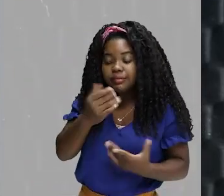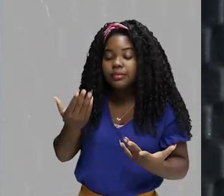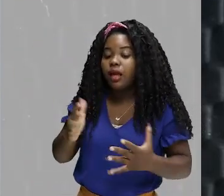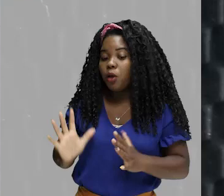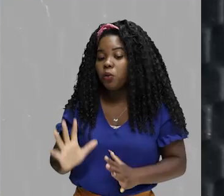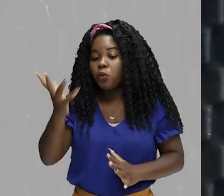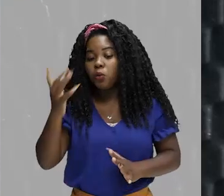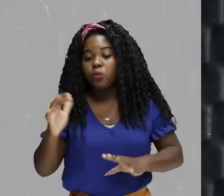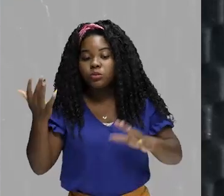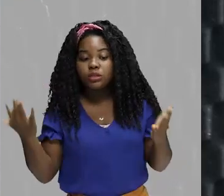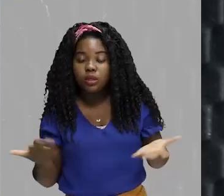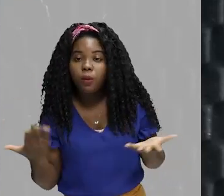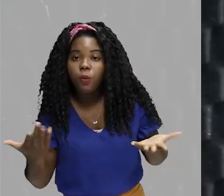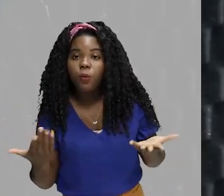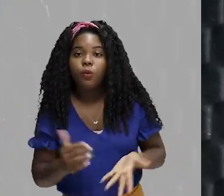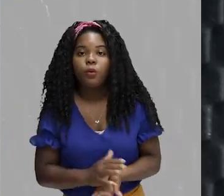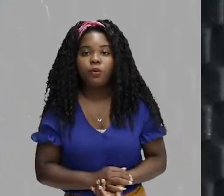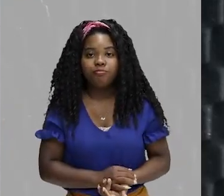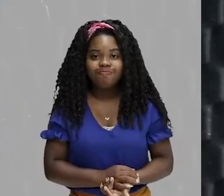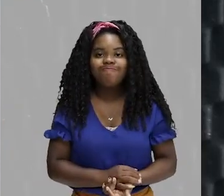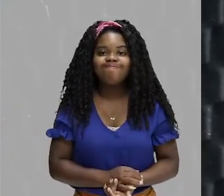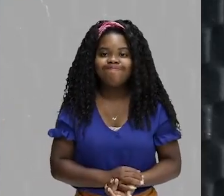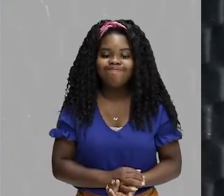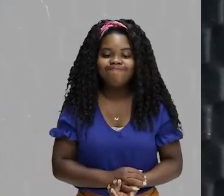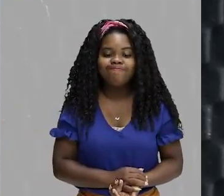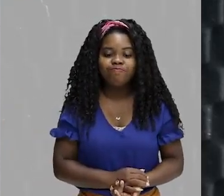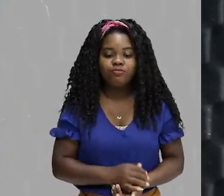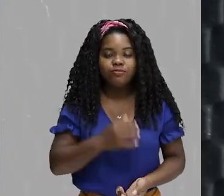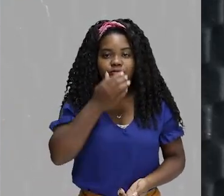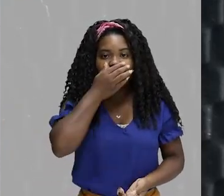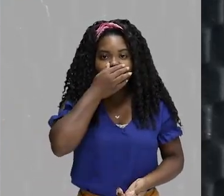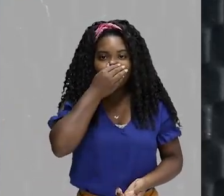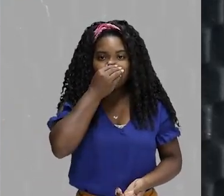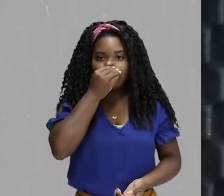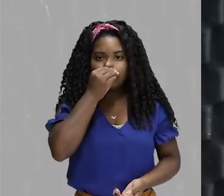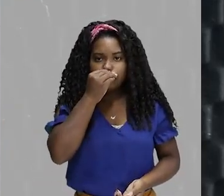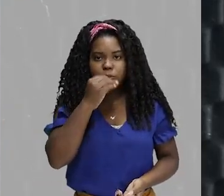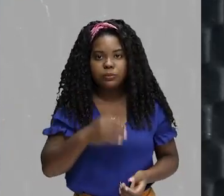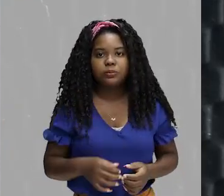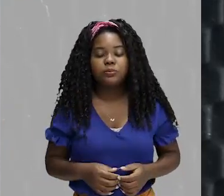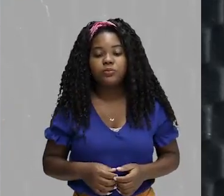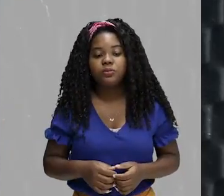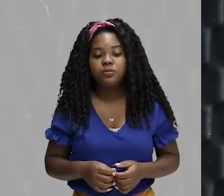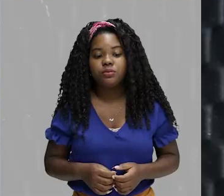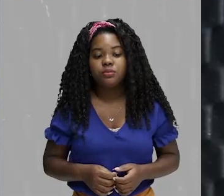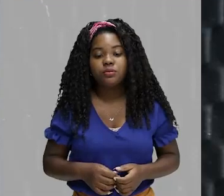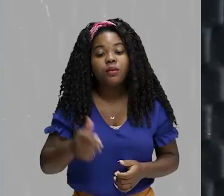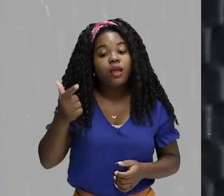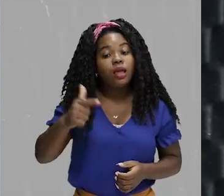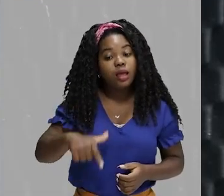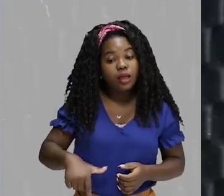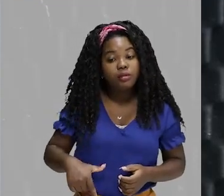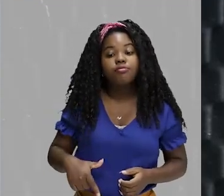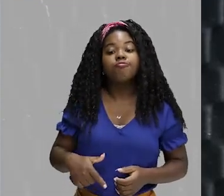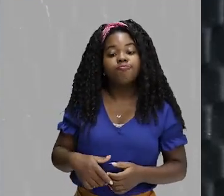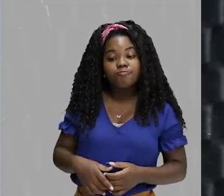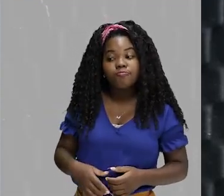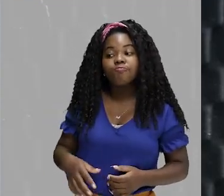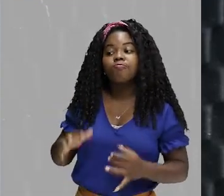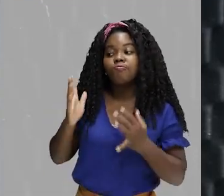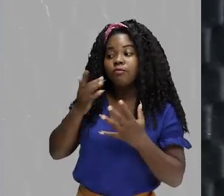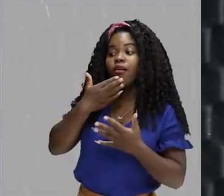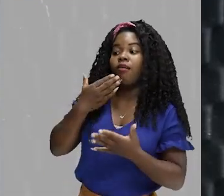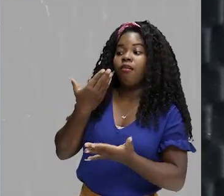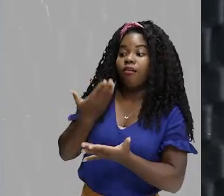passado hoje, tá? Então, me encanta que tenhas vindo hoje. Repetindo, me encanta que hayas